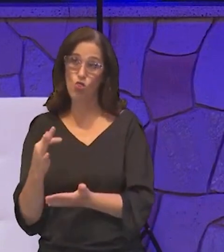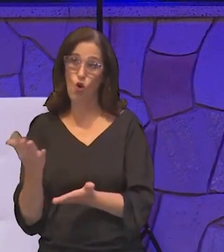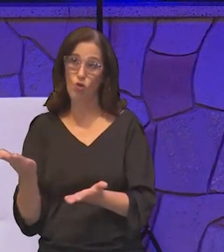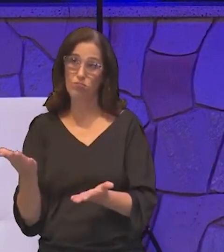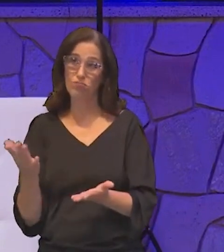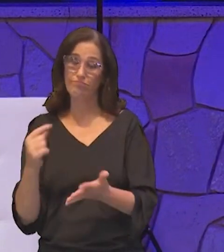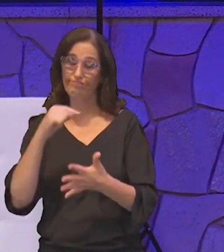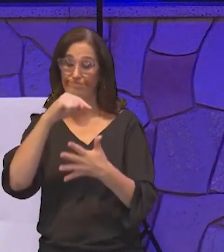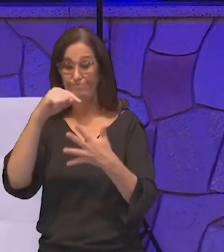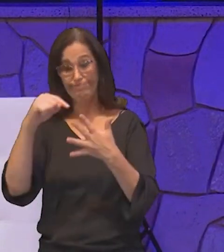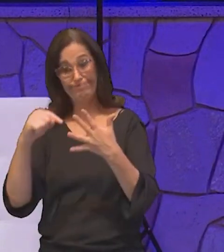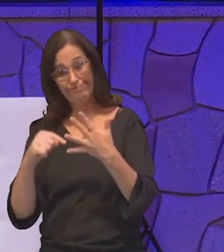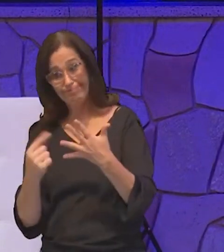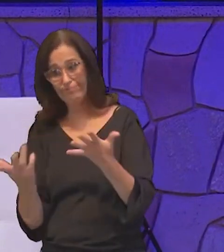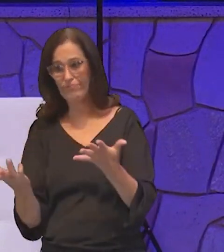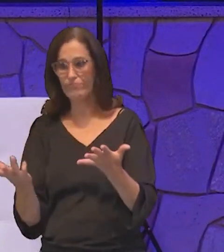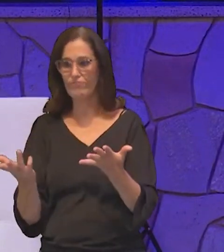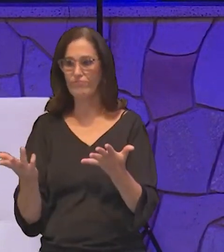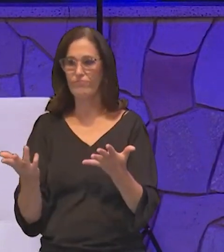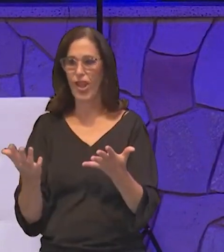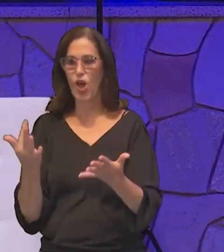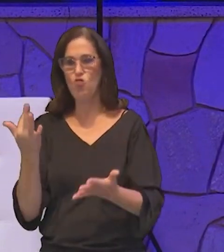mais diversas formas, dores